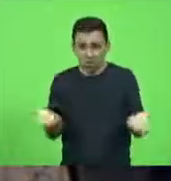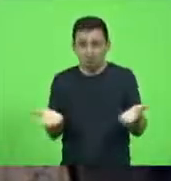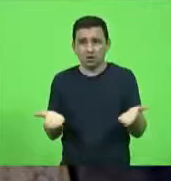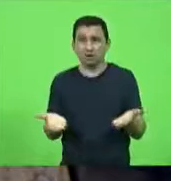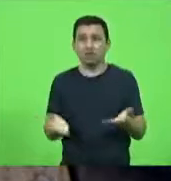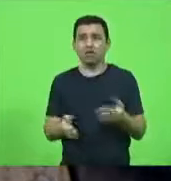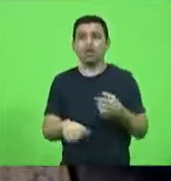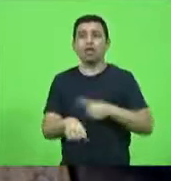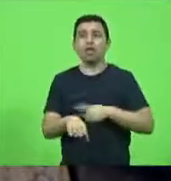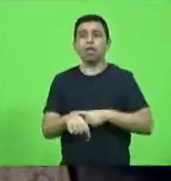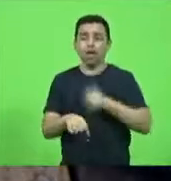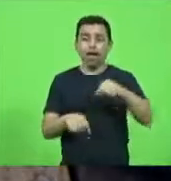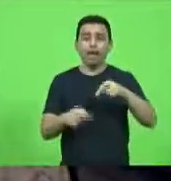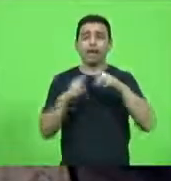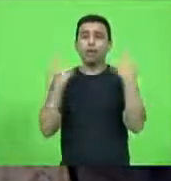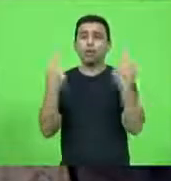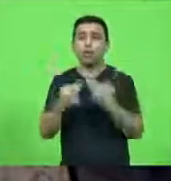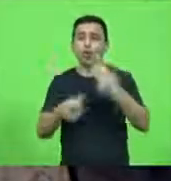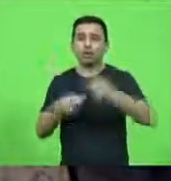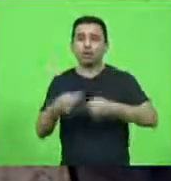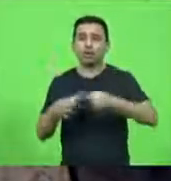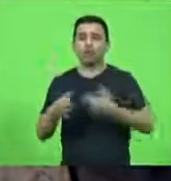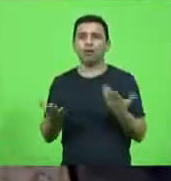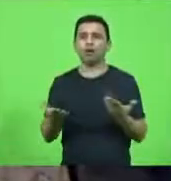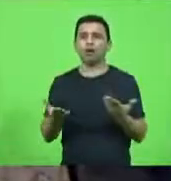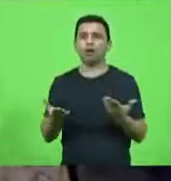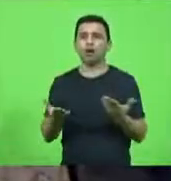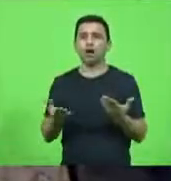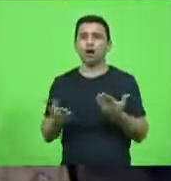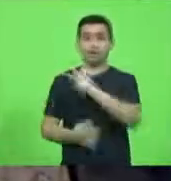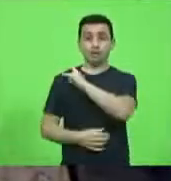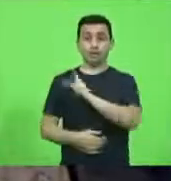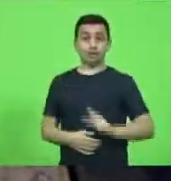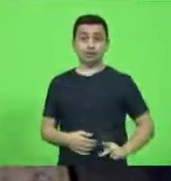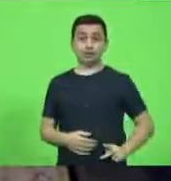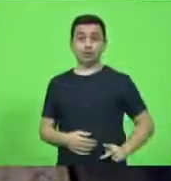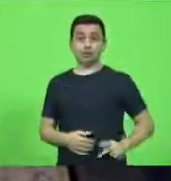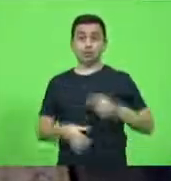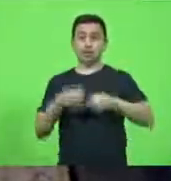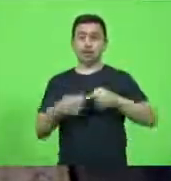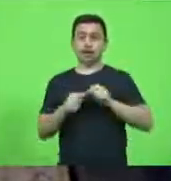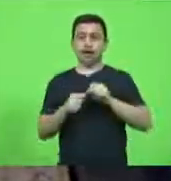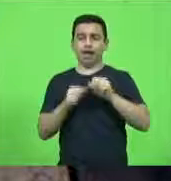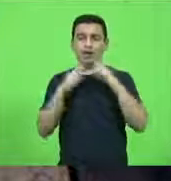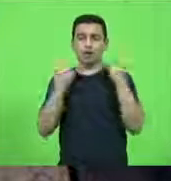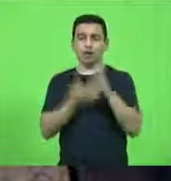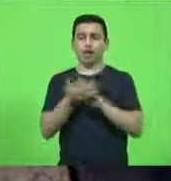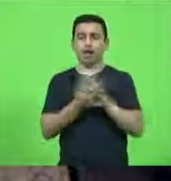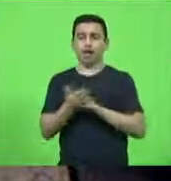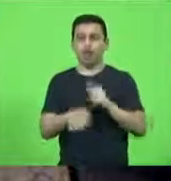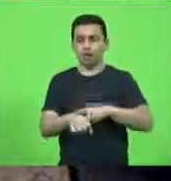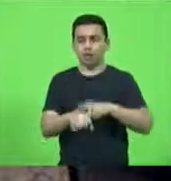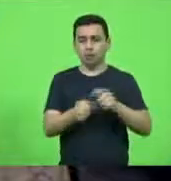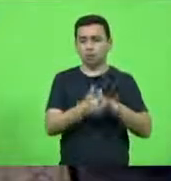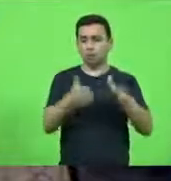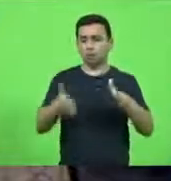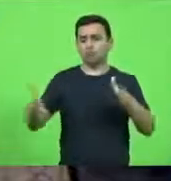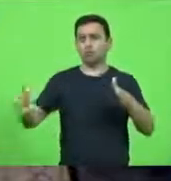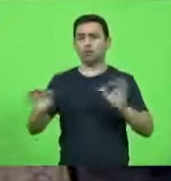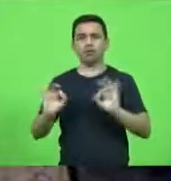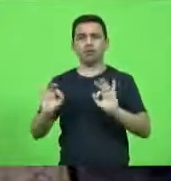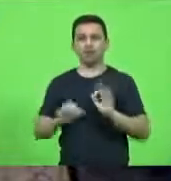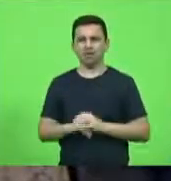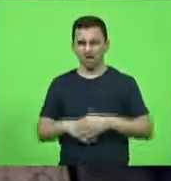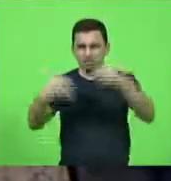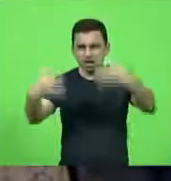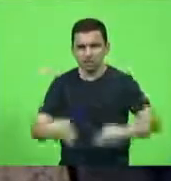prazo é contado em reuniões da comissão. Então, a presidente da comissão não faz reunião, o prazo não conta. Ora, isso parece